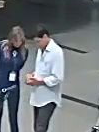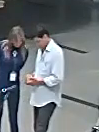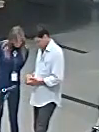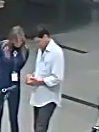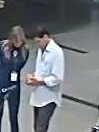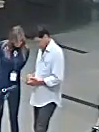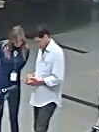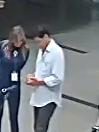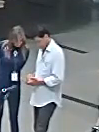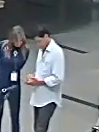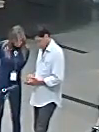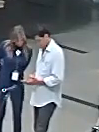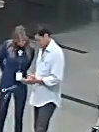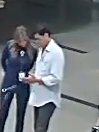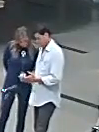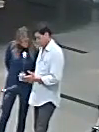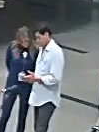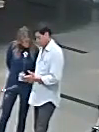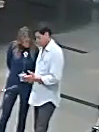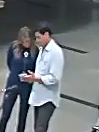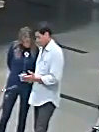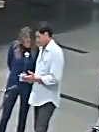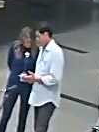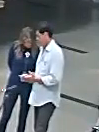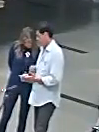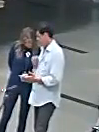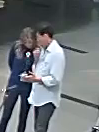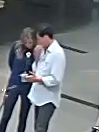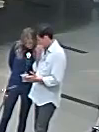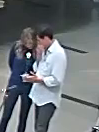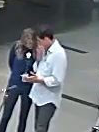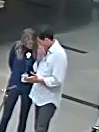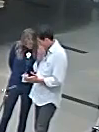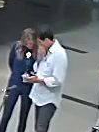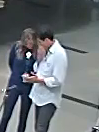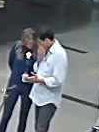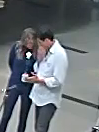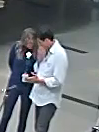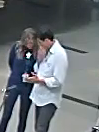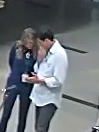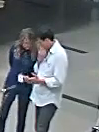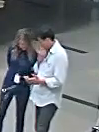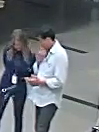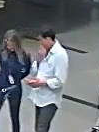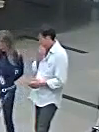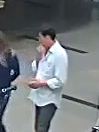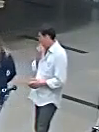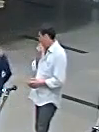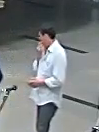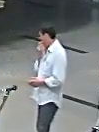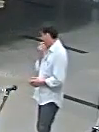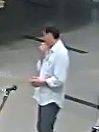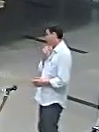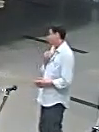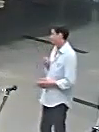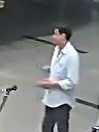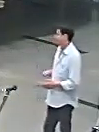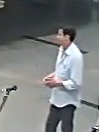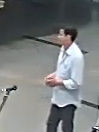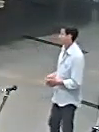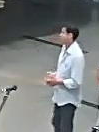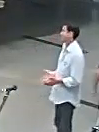essa esse esforço culo né divide diferentes lugares do do estado para estar aqui